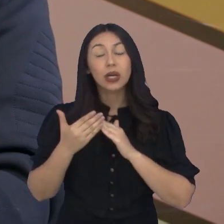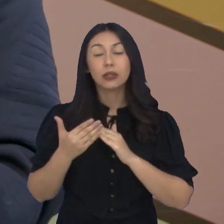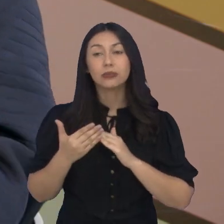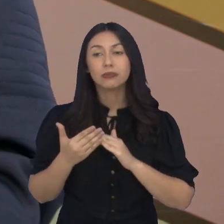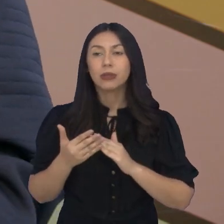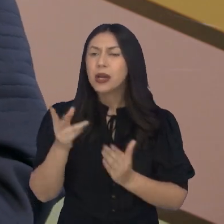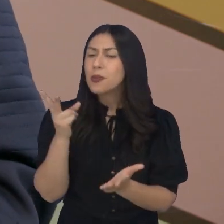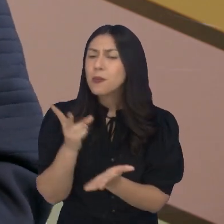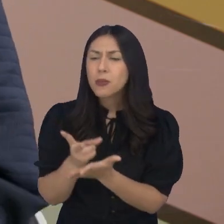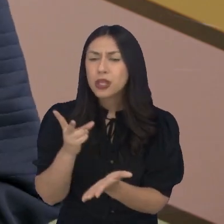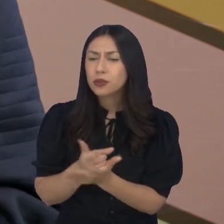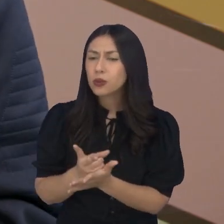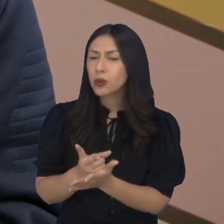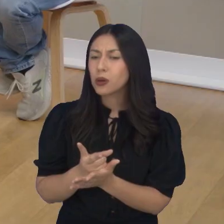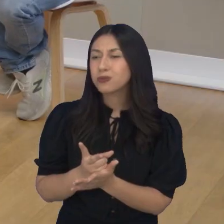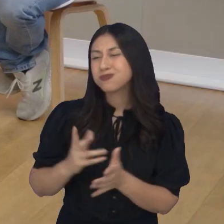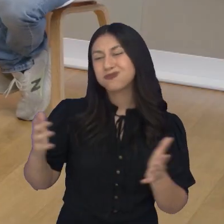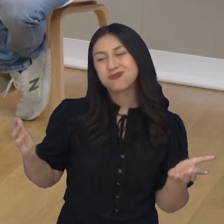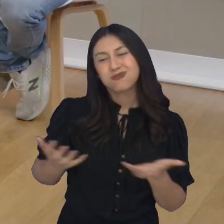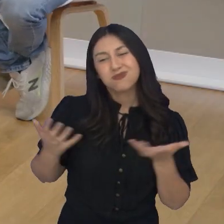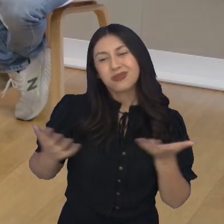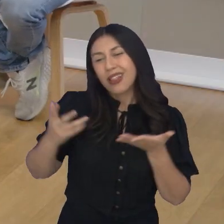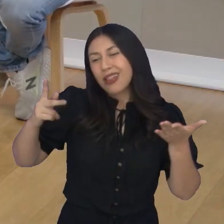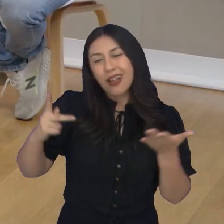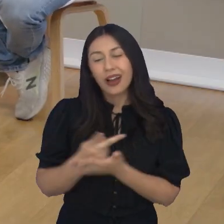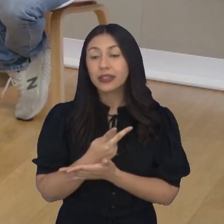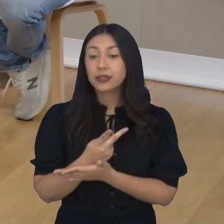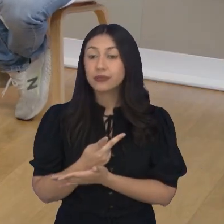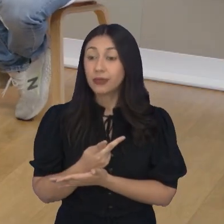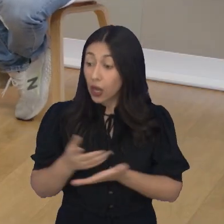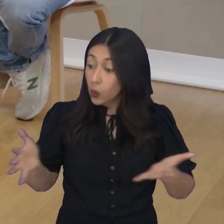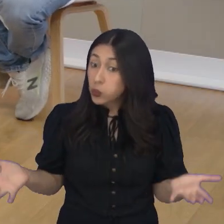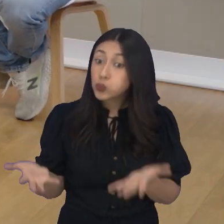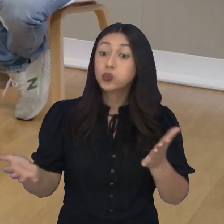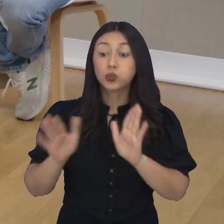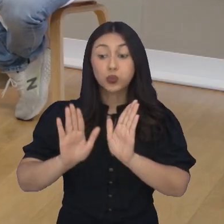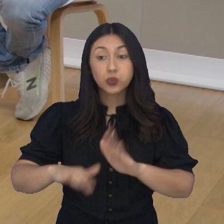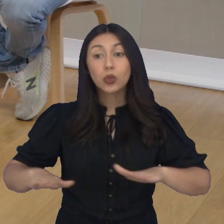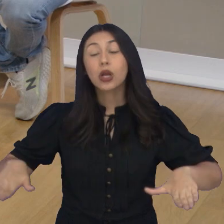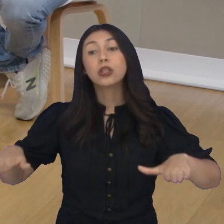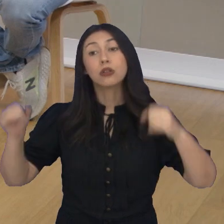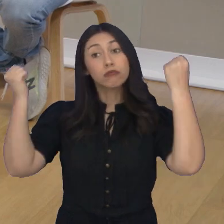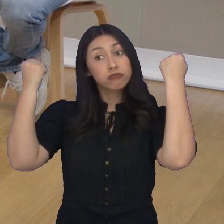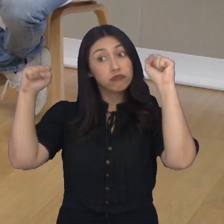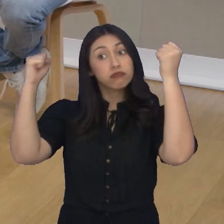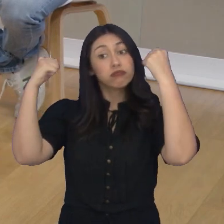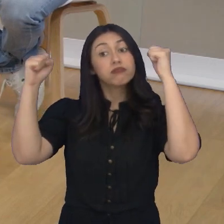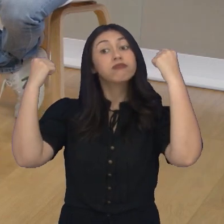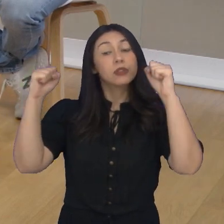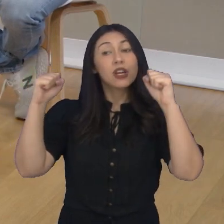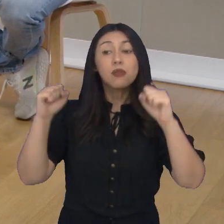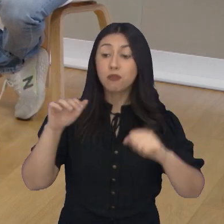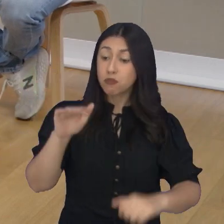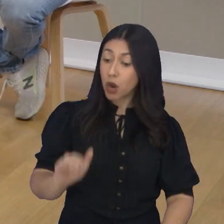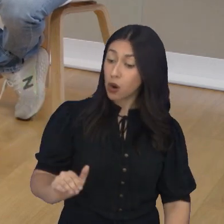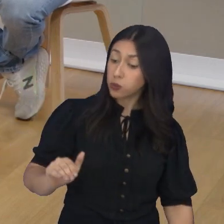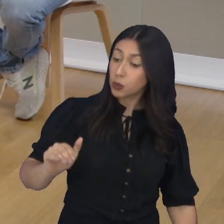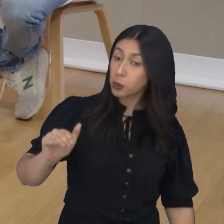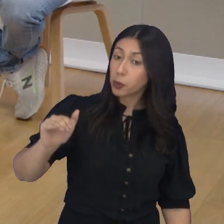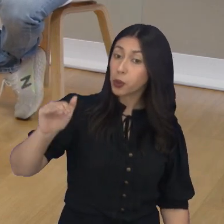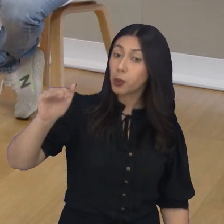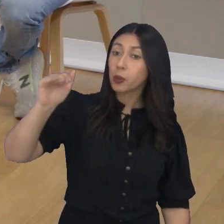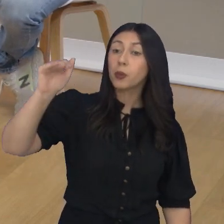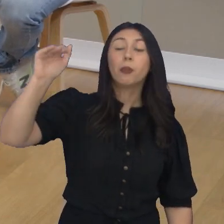que seja pela motivação errada, vamos fazer a criançada fazer atividade física, para essa criança desenvolver todas